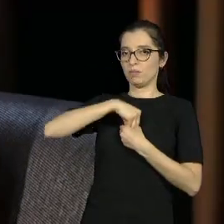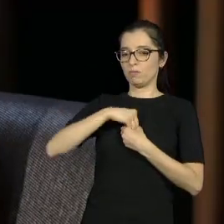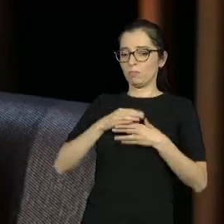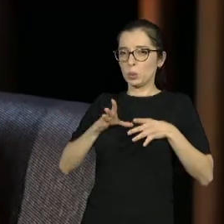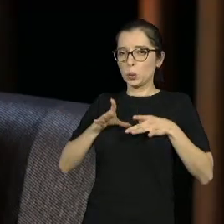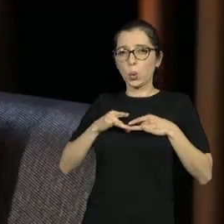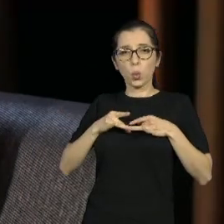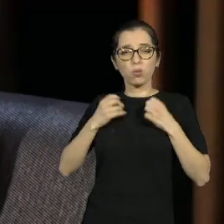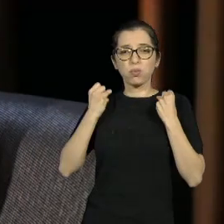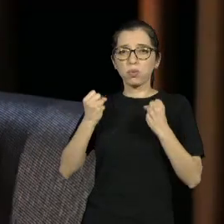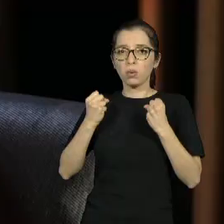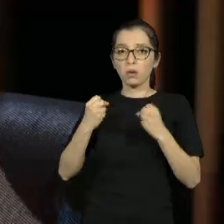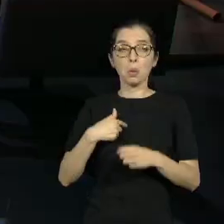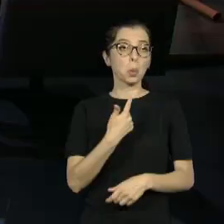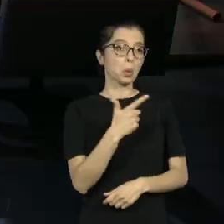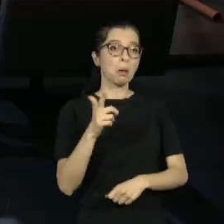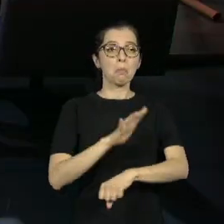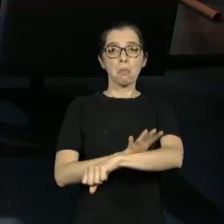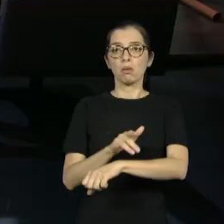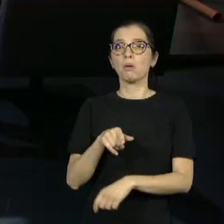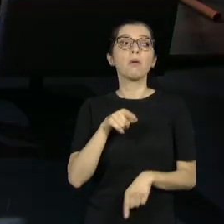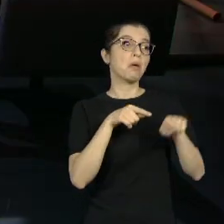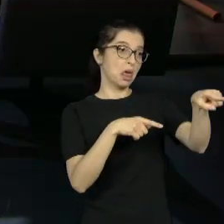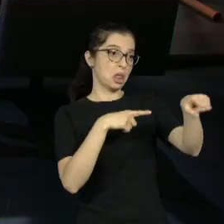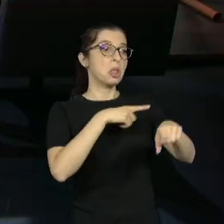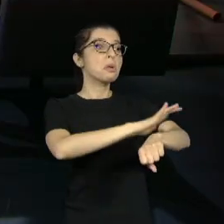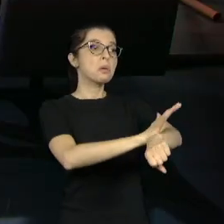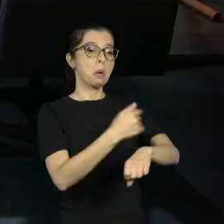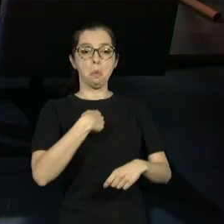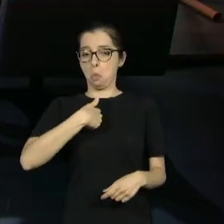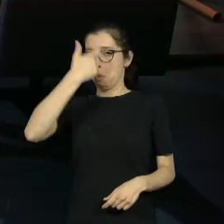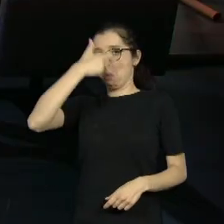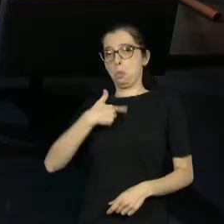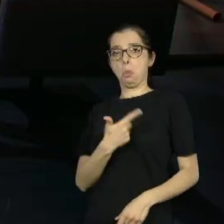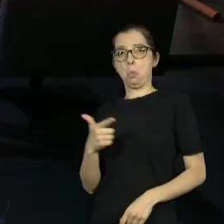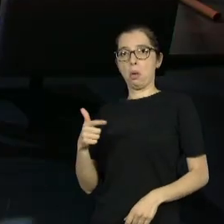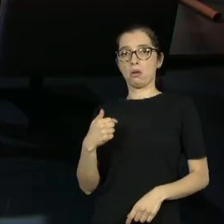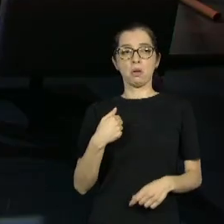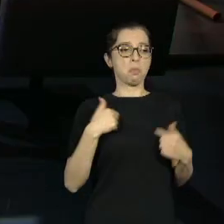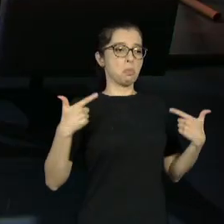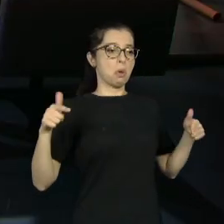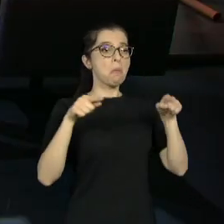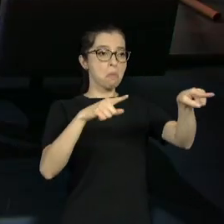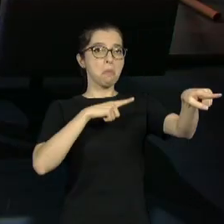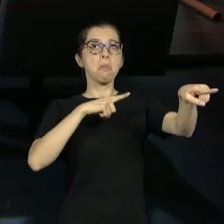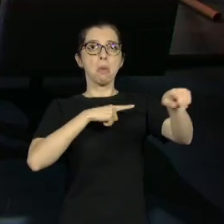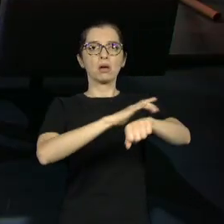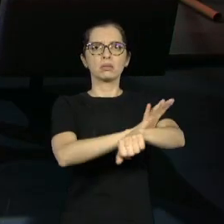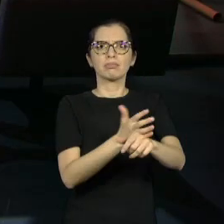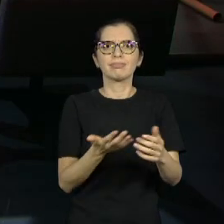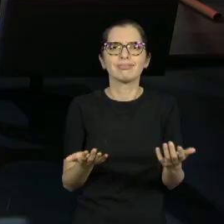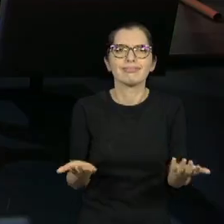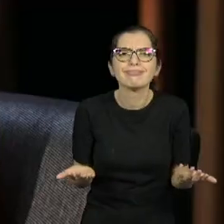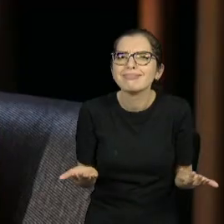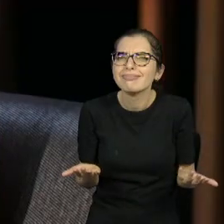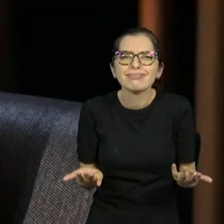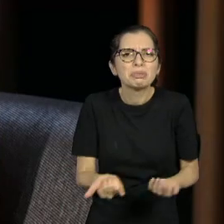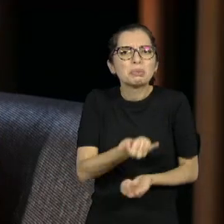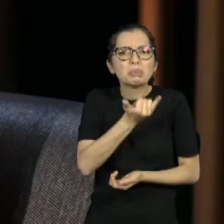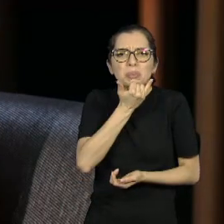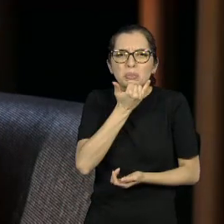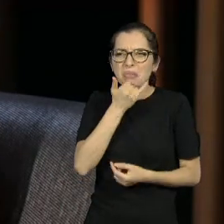eu não tenho preconceito mas você tem todo mundo aqui que tá conosco tem né e o tato também então quê que é isso cria